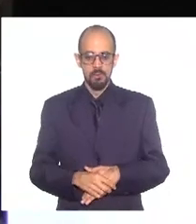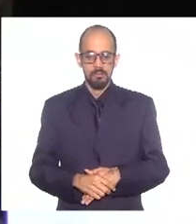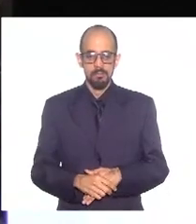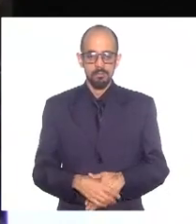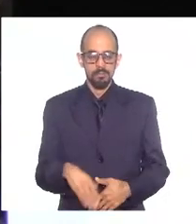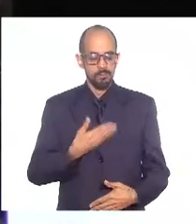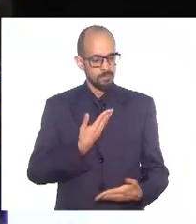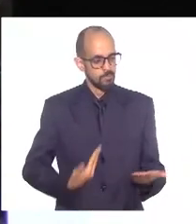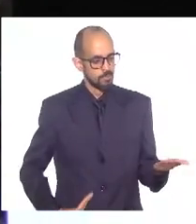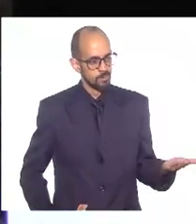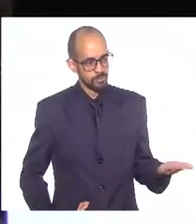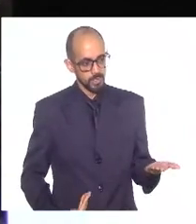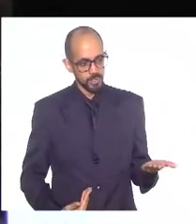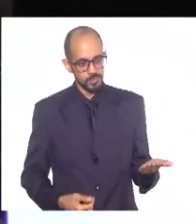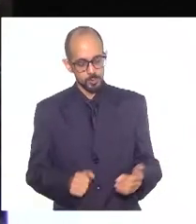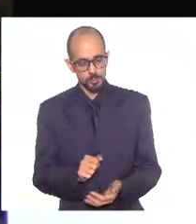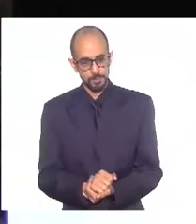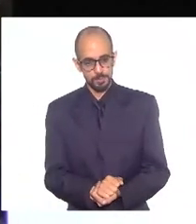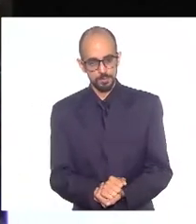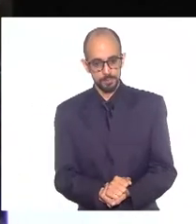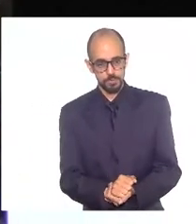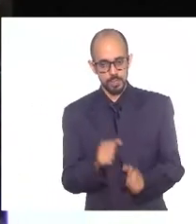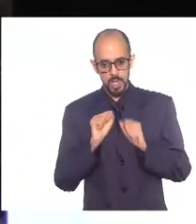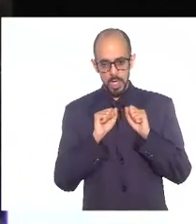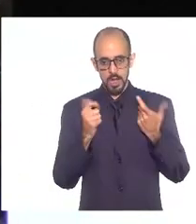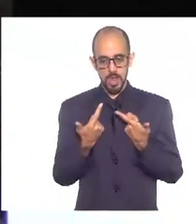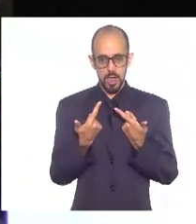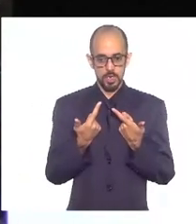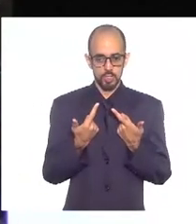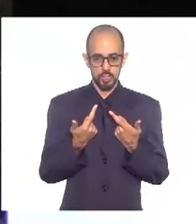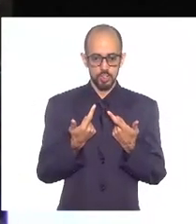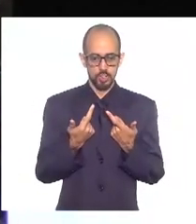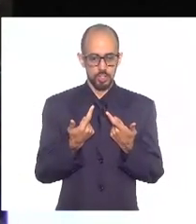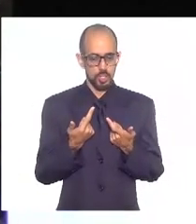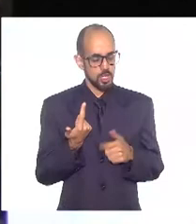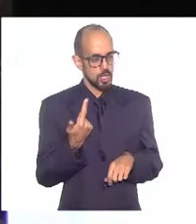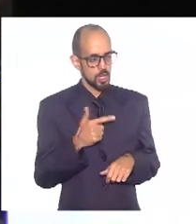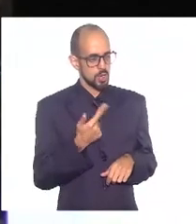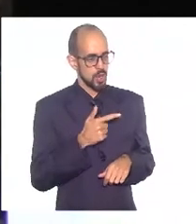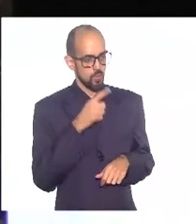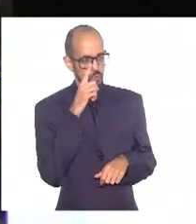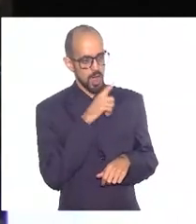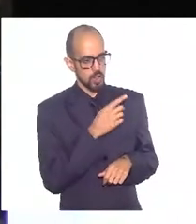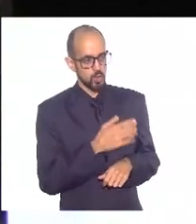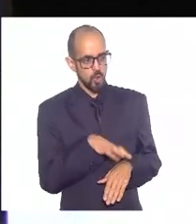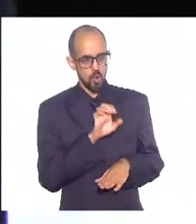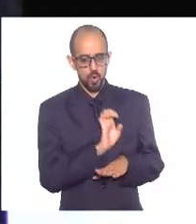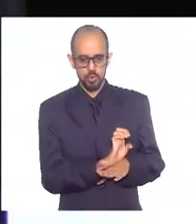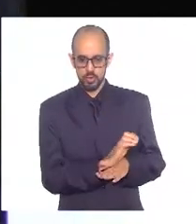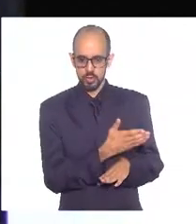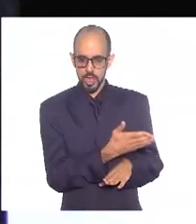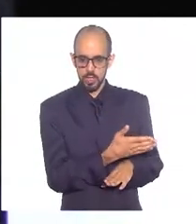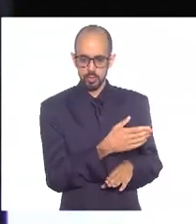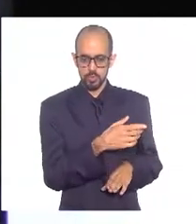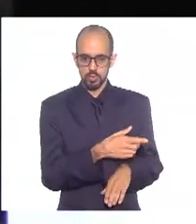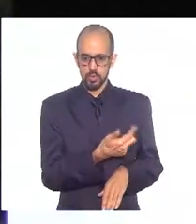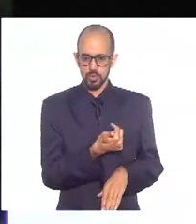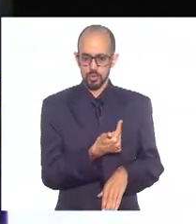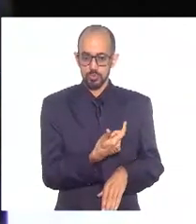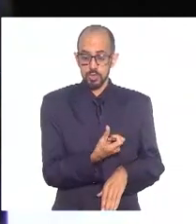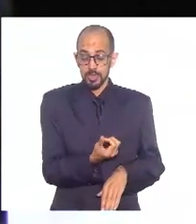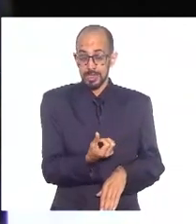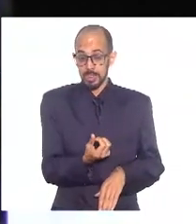Governador, a Assembleia não faltou nenhum momento ao Estado nesse período, 16, 17, 18, 19 e